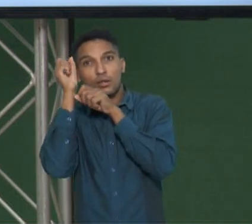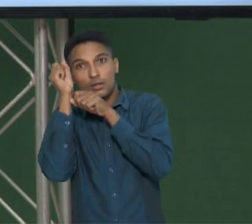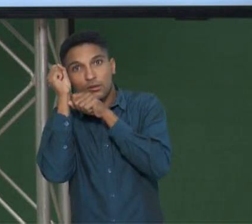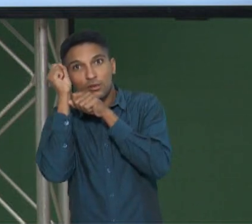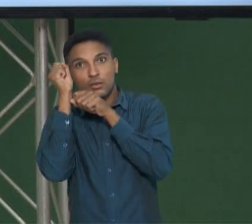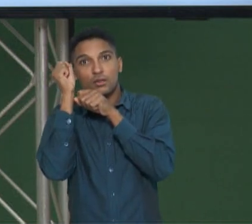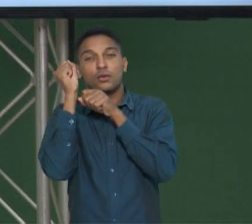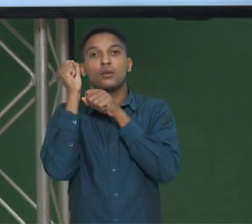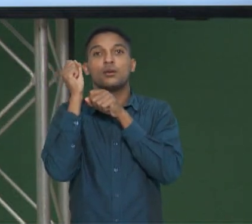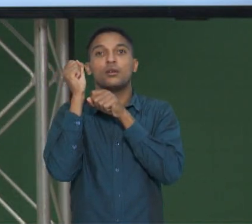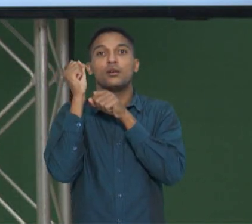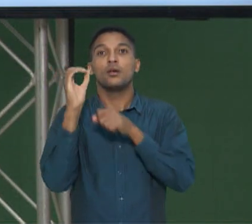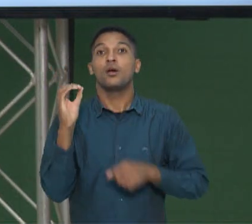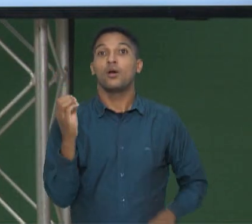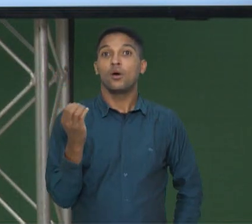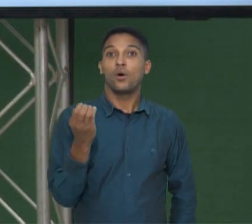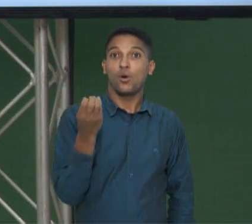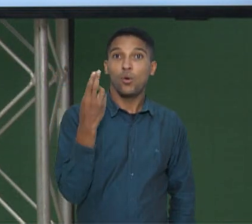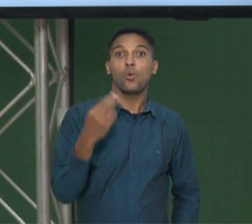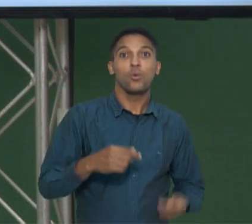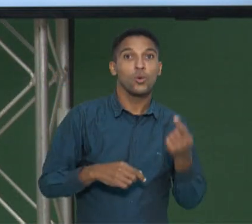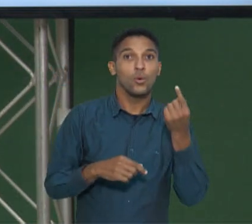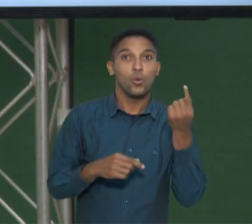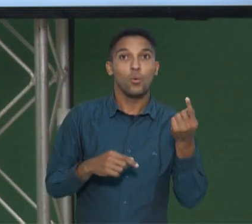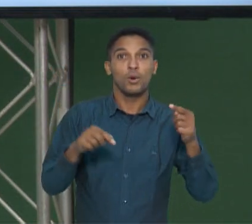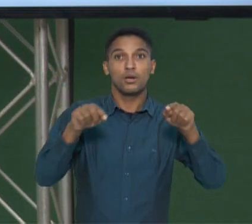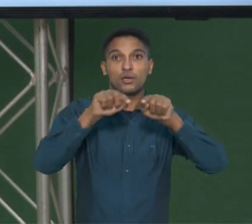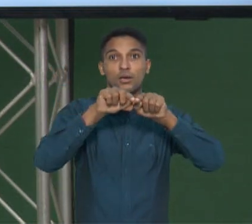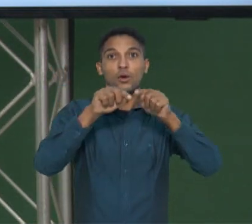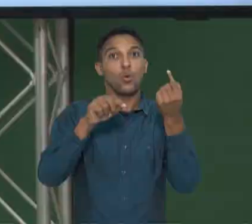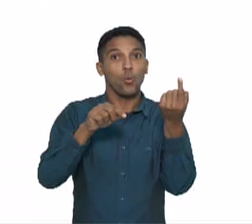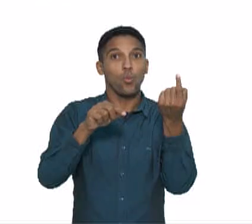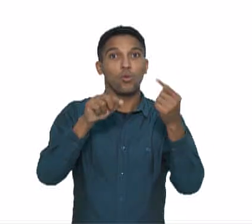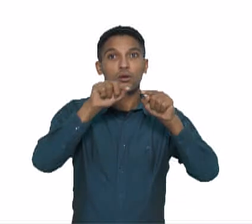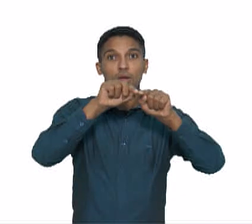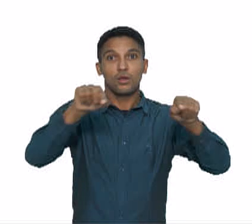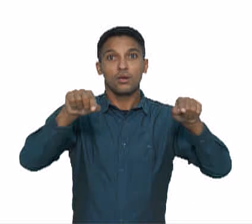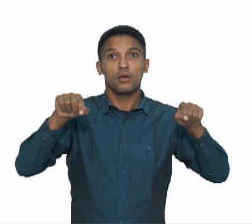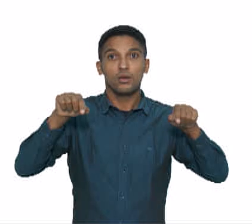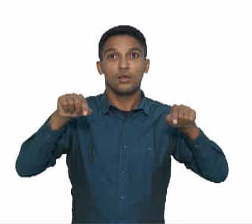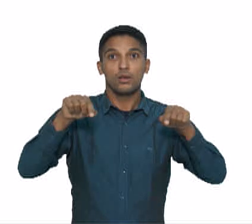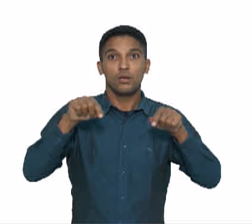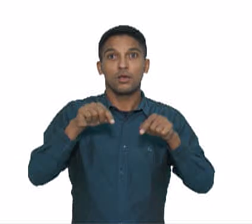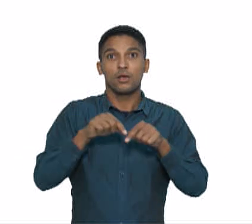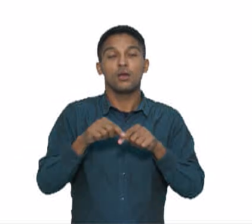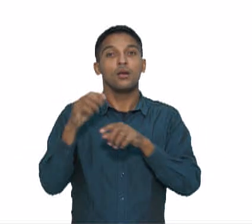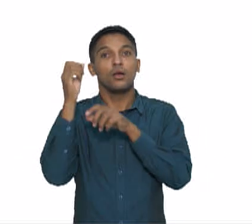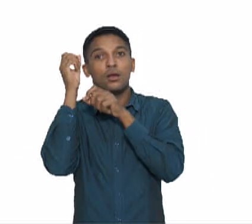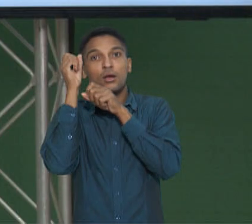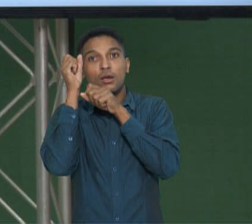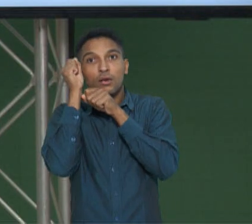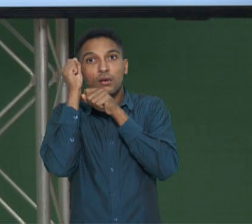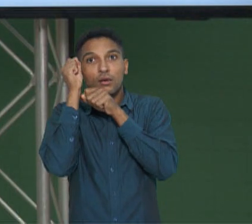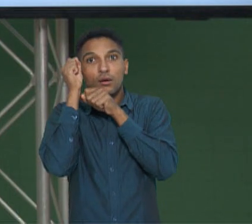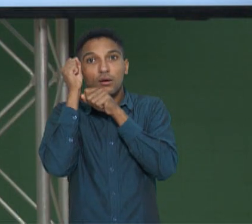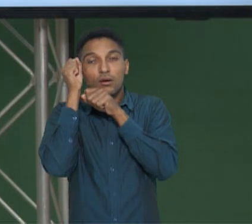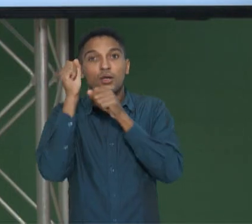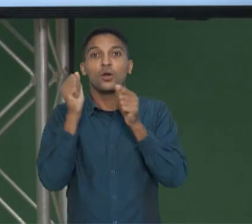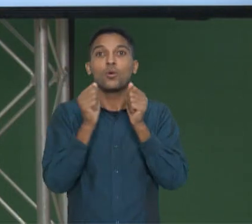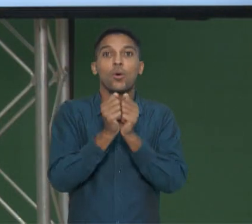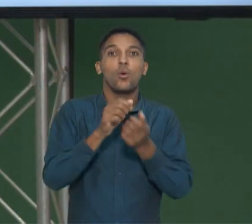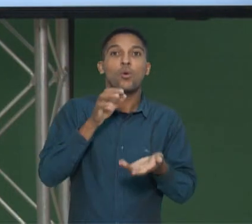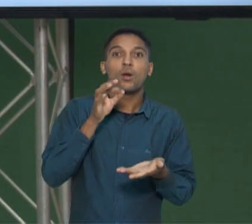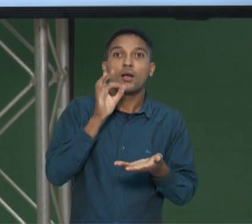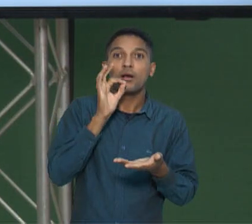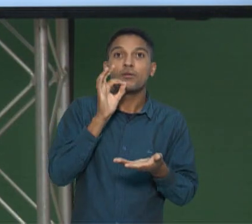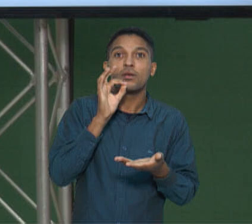com cama doble e sem desayuno. Se vocês observarem a palavra-chave, né, quando fala direito à primeira